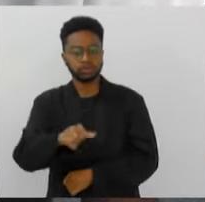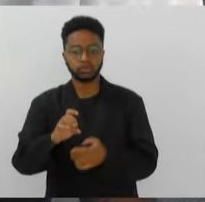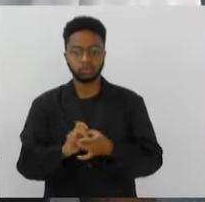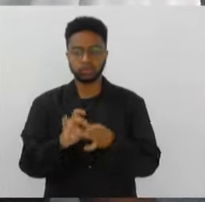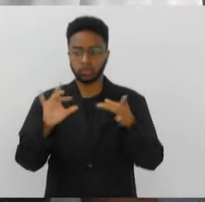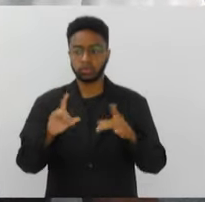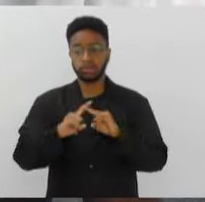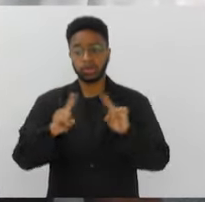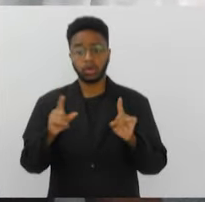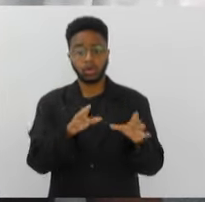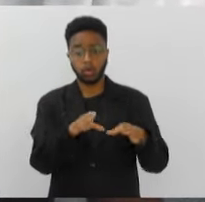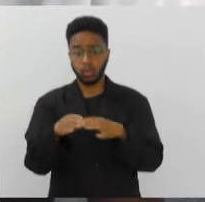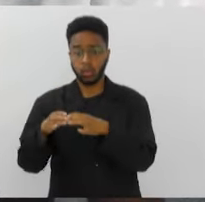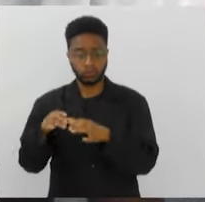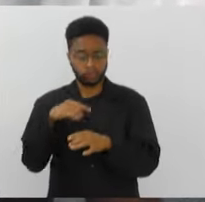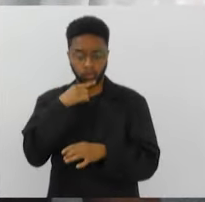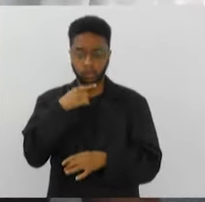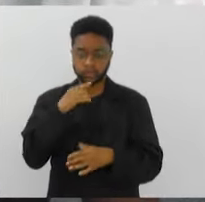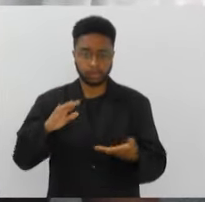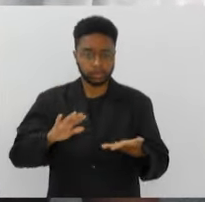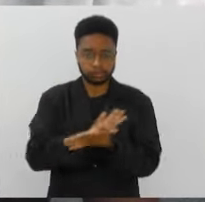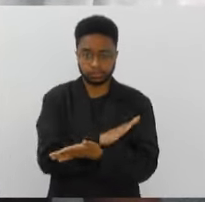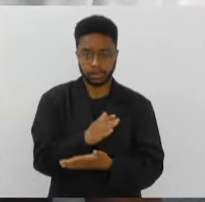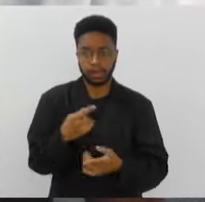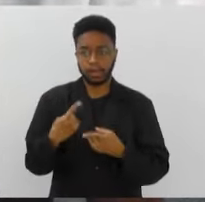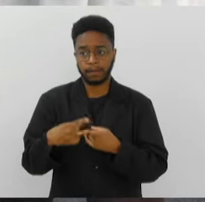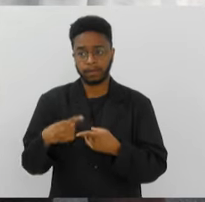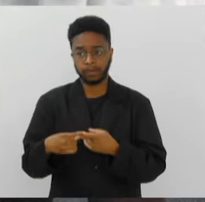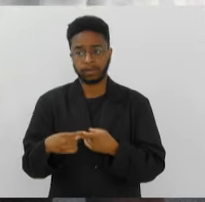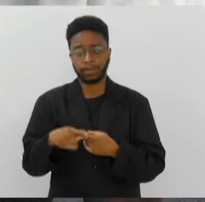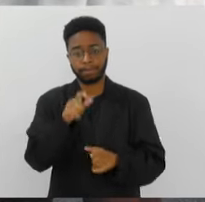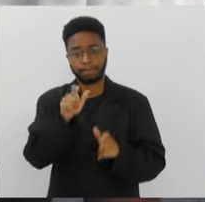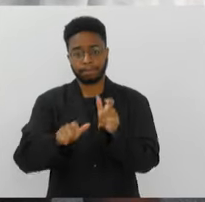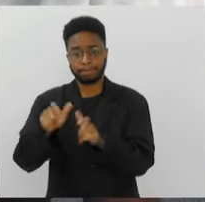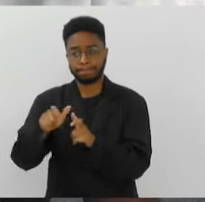não vão ser desmontadas, porque o sujeito é